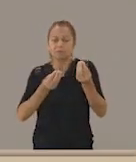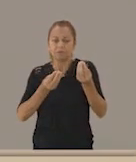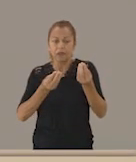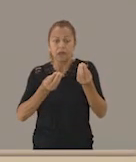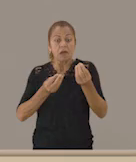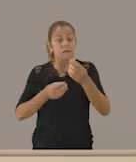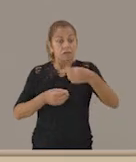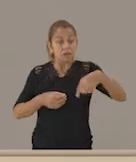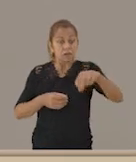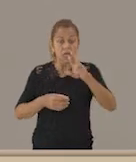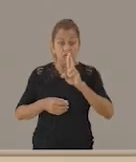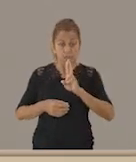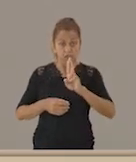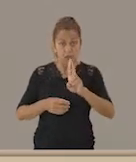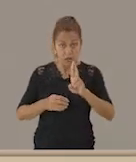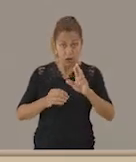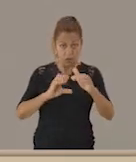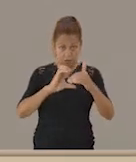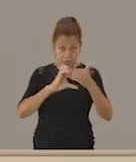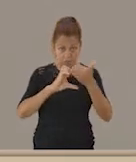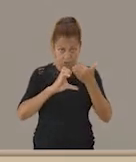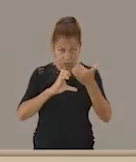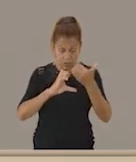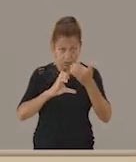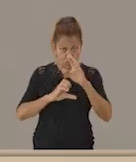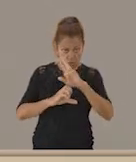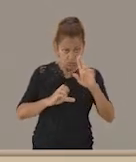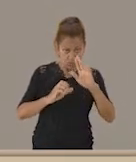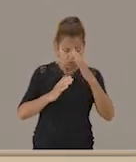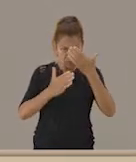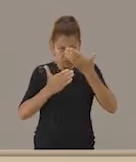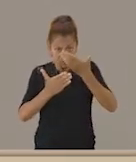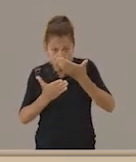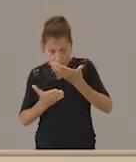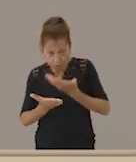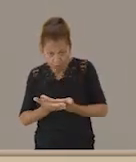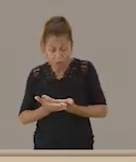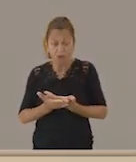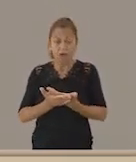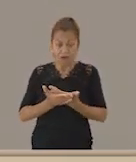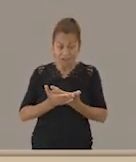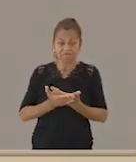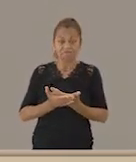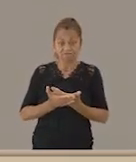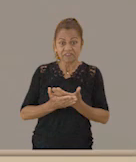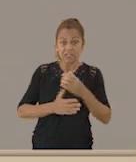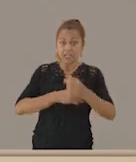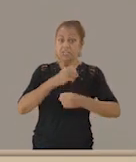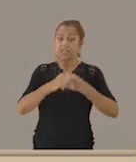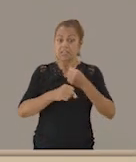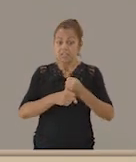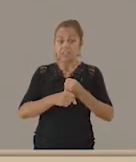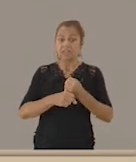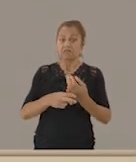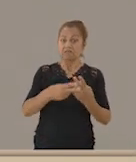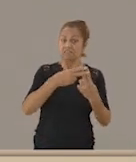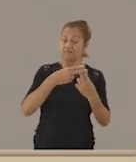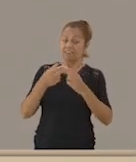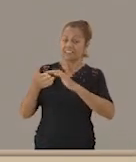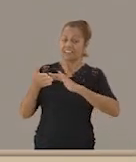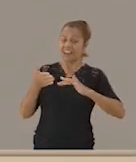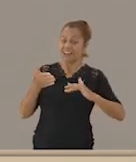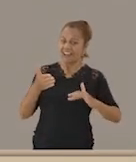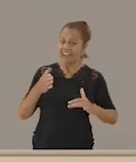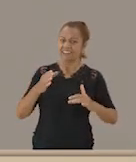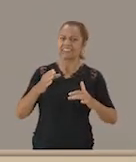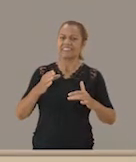para o nosso e-mail com seu nome, escola e ano e poste nas suas redes sociais com a hashtag Dever em Casa e hashtag Desafio de Linguagens.